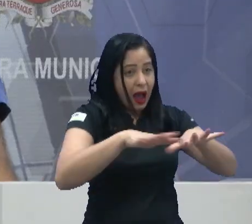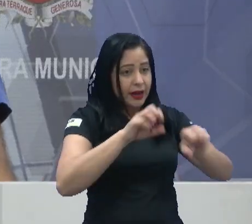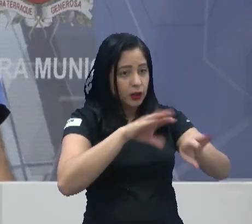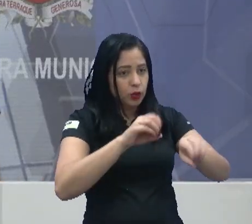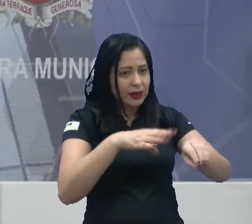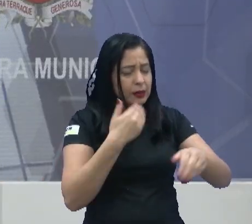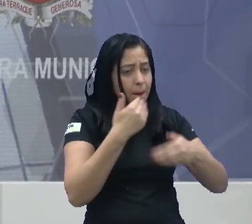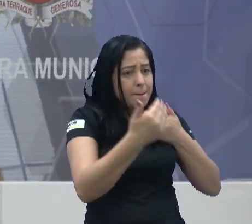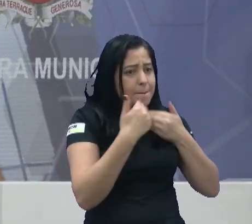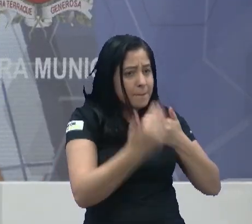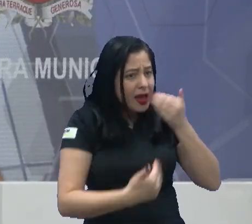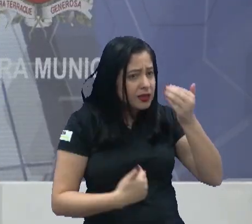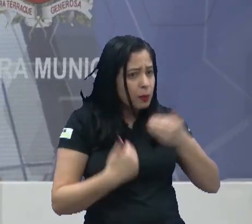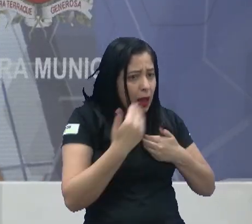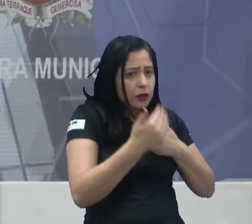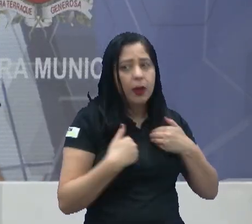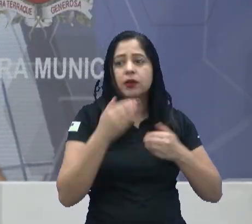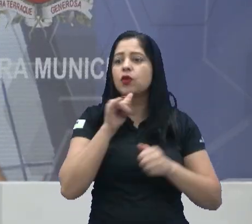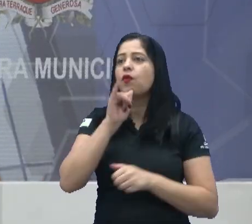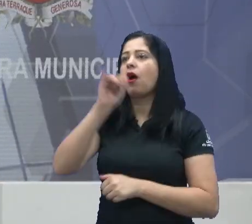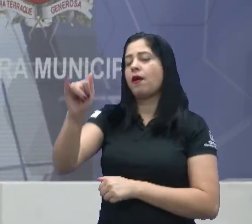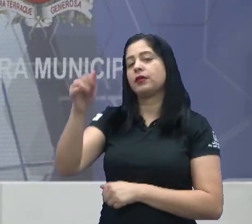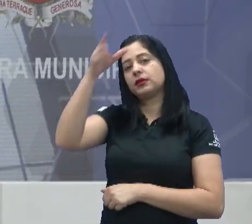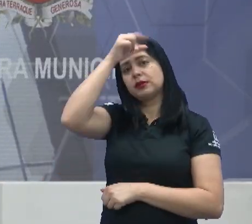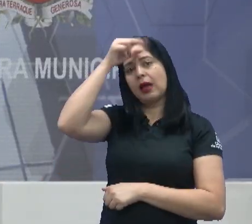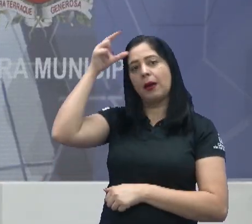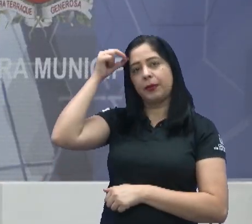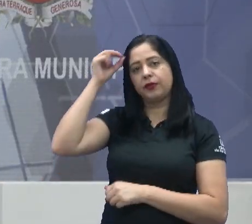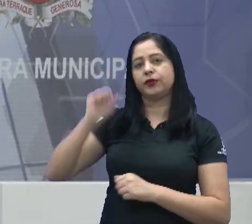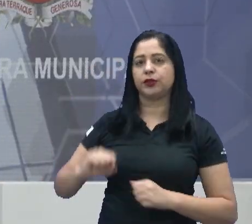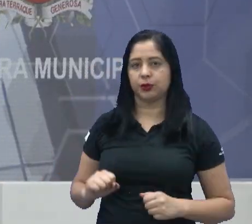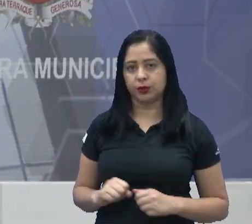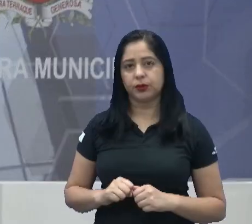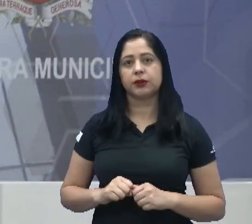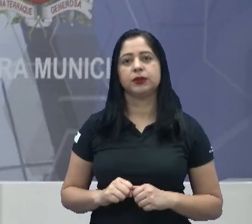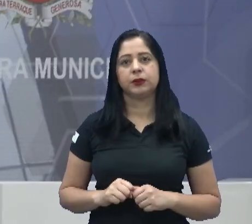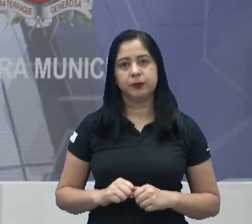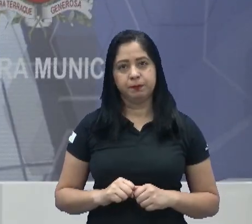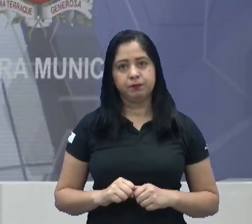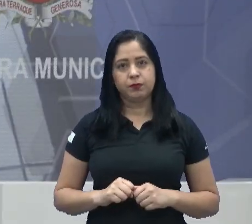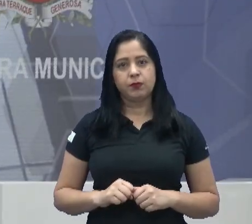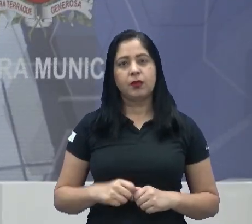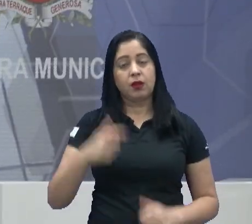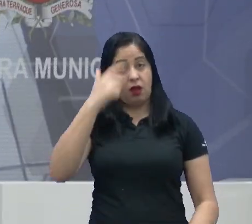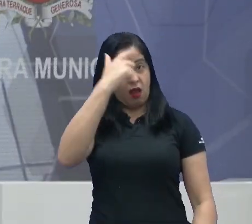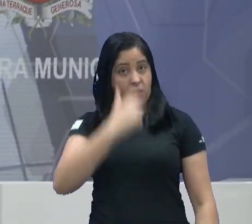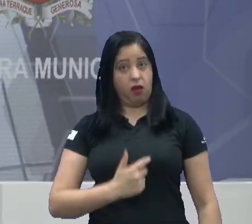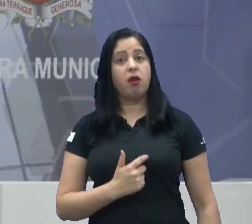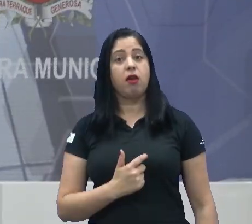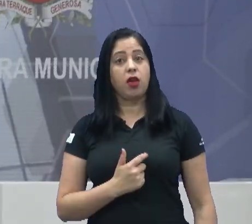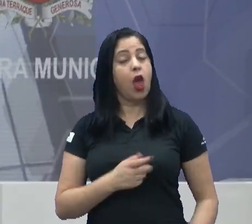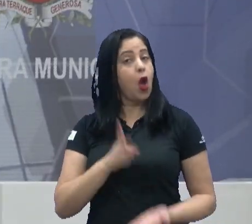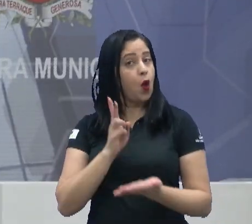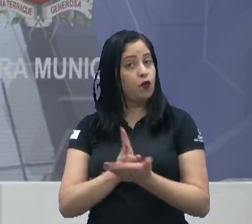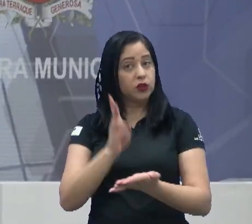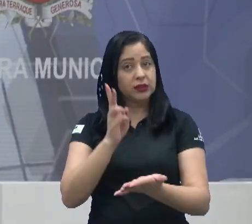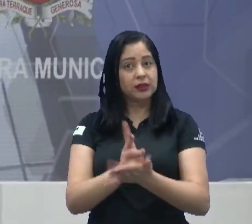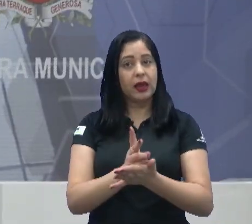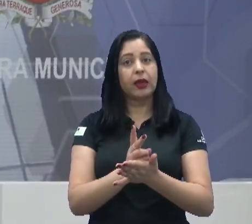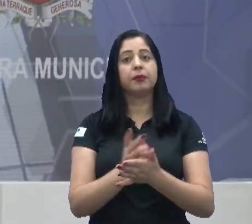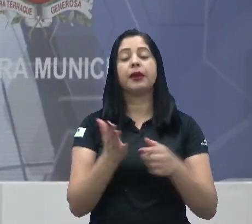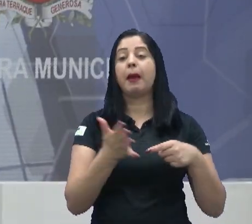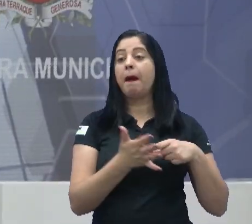nosso pedido. É essa pauta que nós vamos estar trazendo para cá. O vereador Lino Bispo vai estar sempre apontando